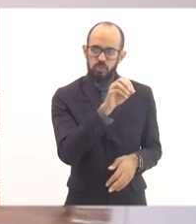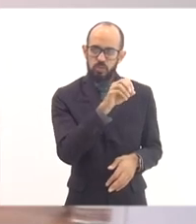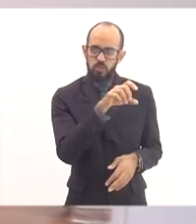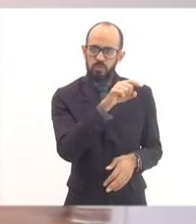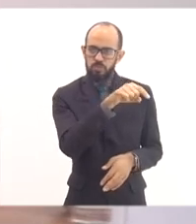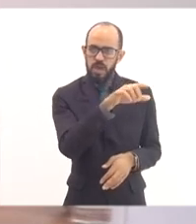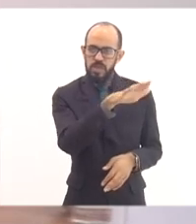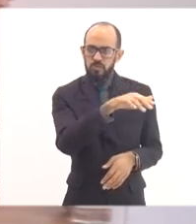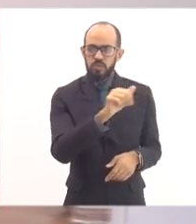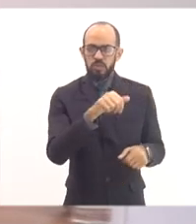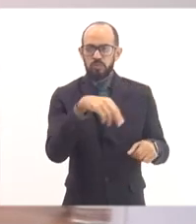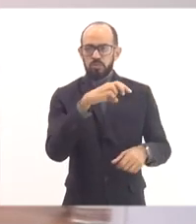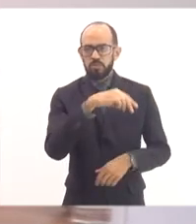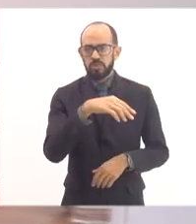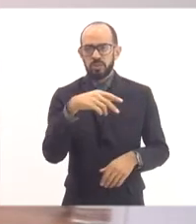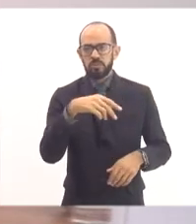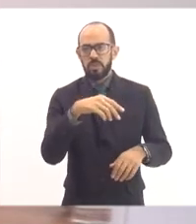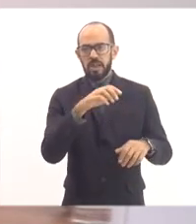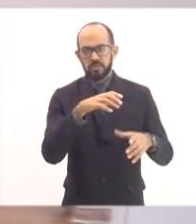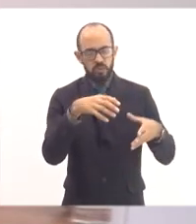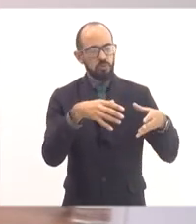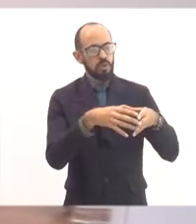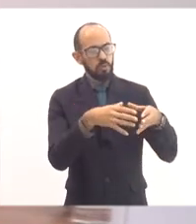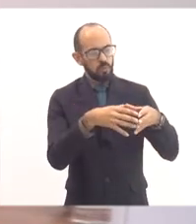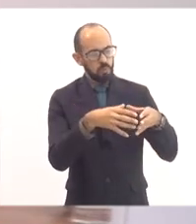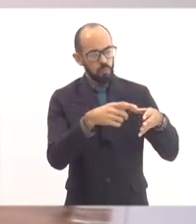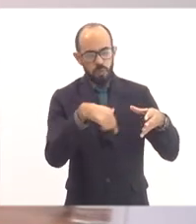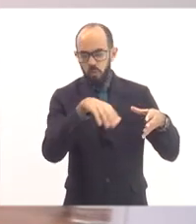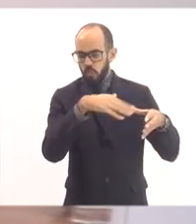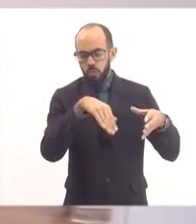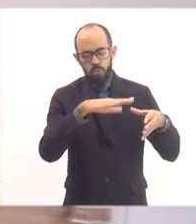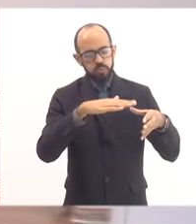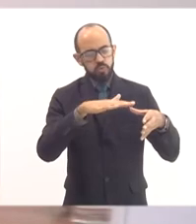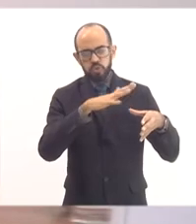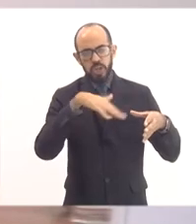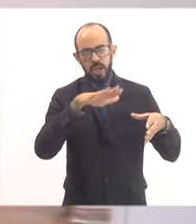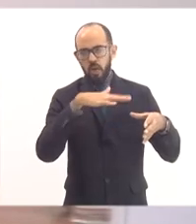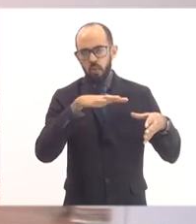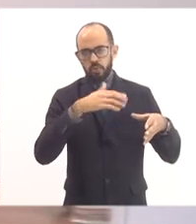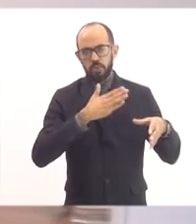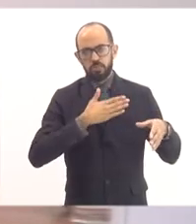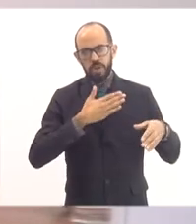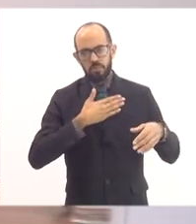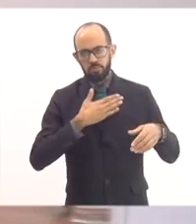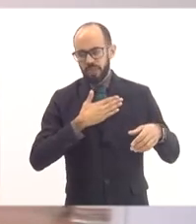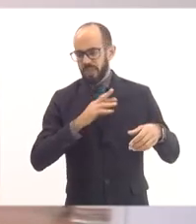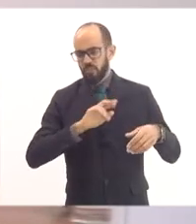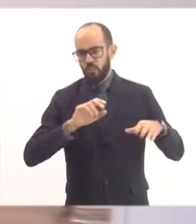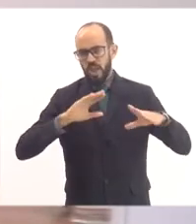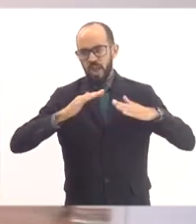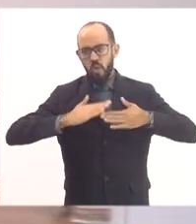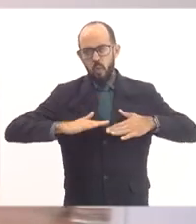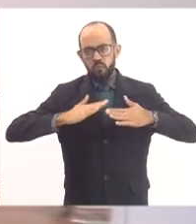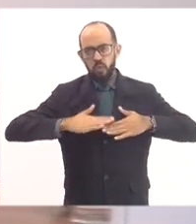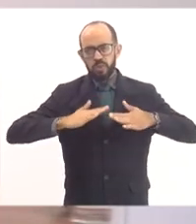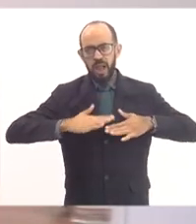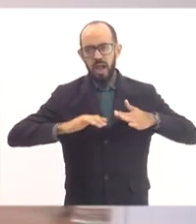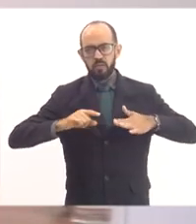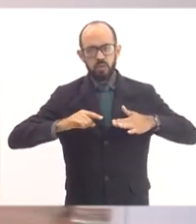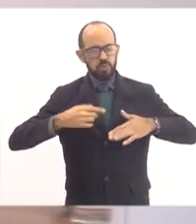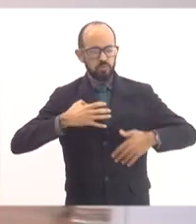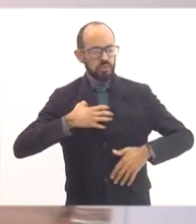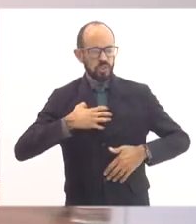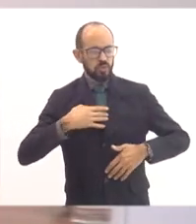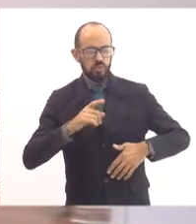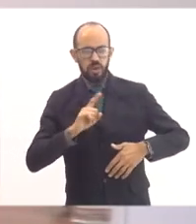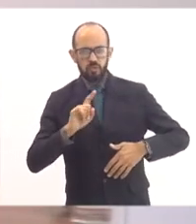uma ação movida pelo Corpo de Bombeiros. Então, a mim é muito desconfortável esse argumento, nem fomos nós